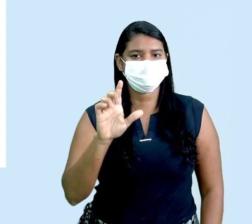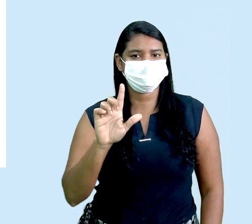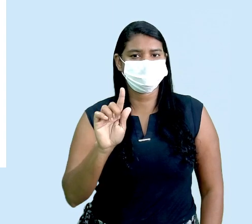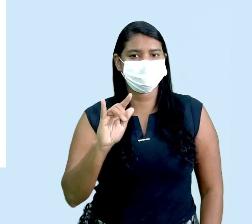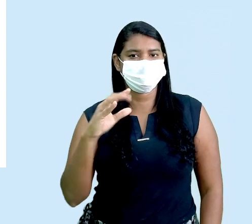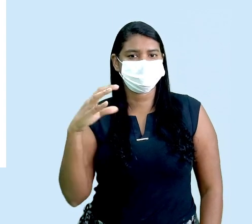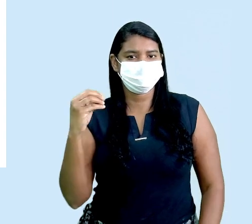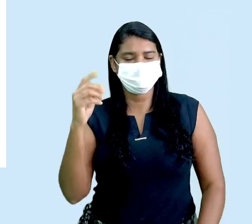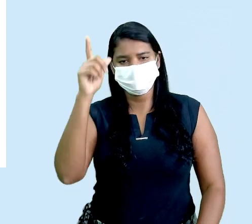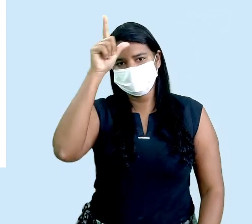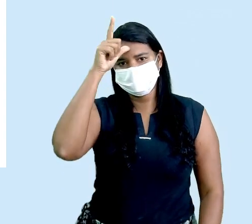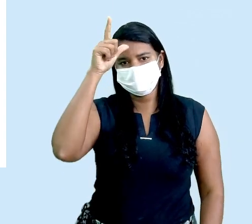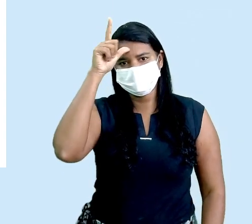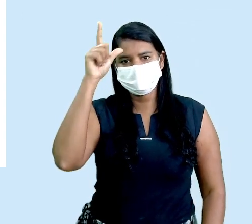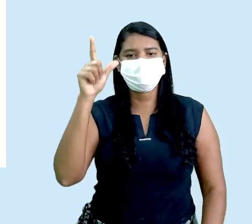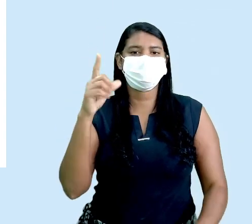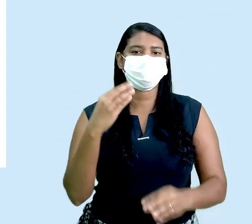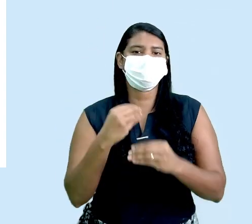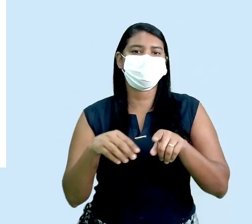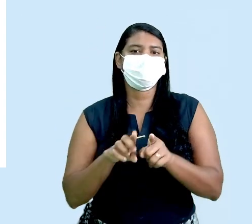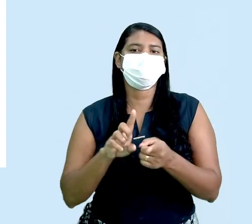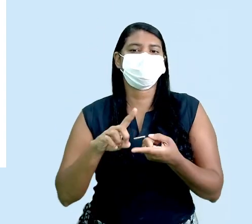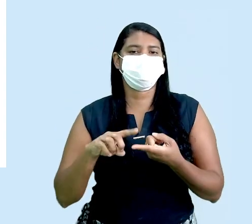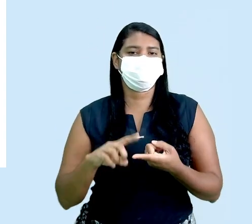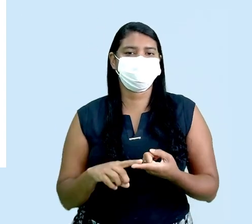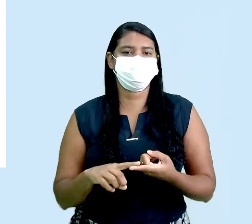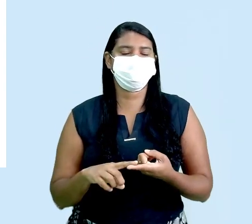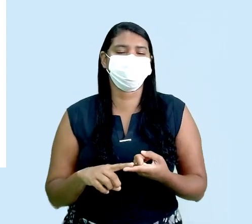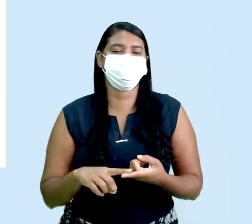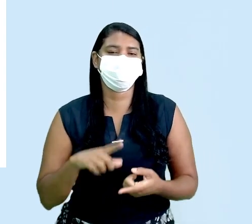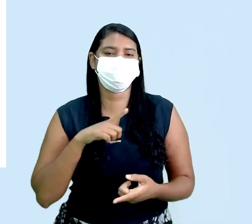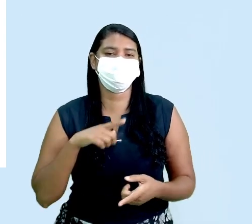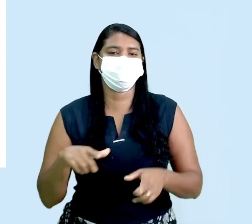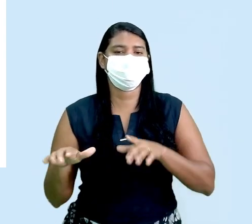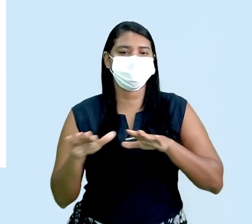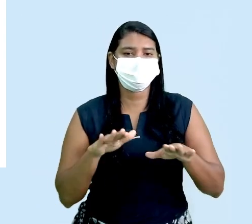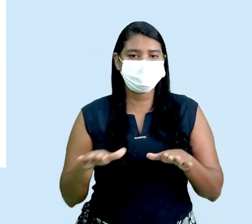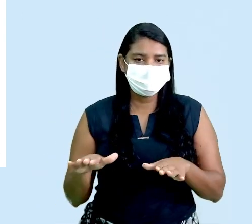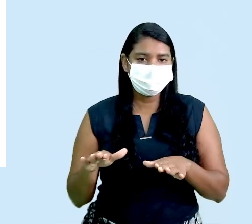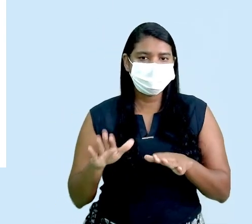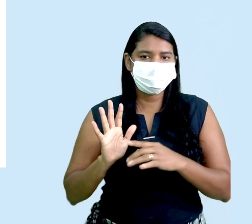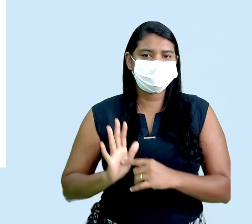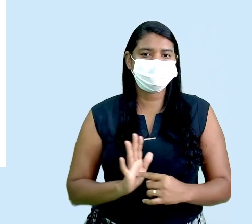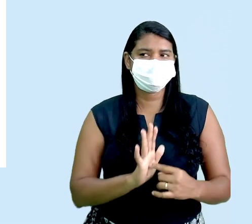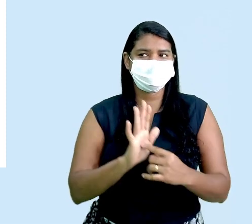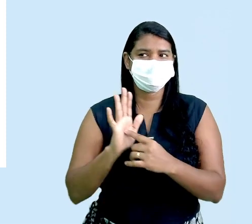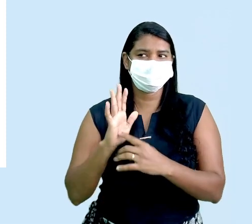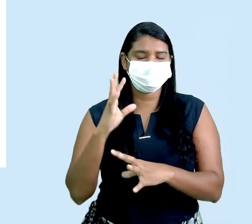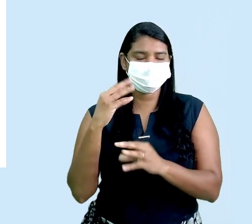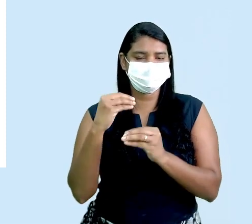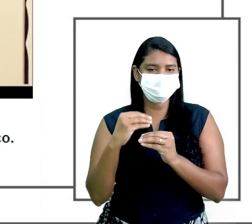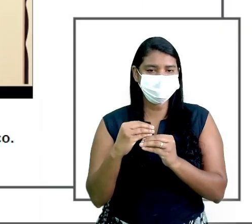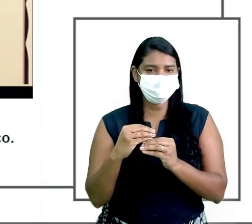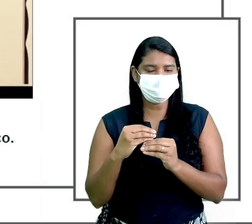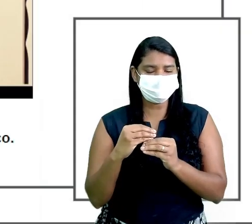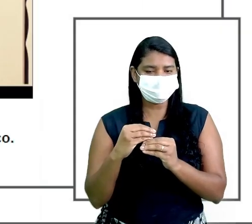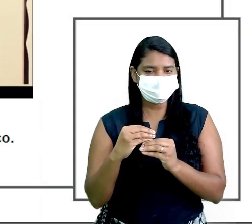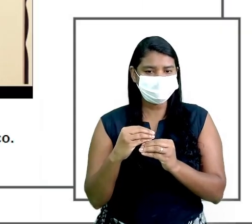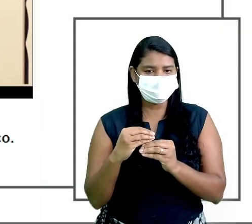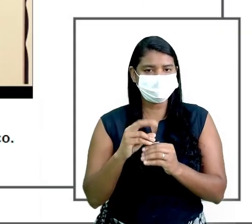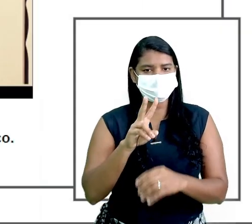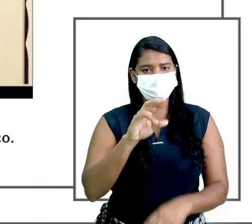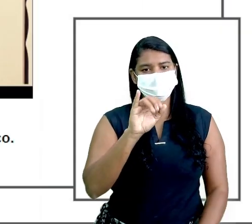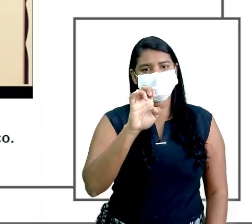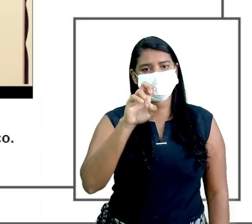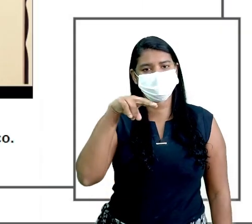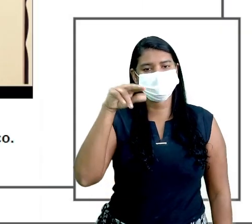Jugendstil na Alemanha, né? A gente vai ter também o movimento secessionista, né, na Viena,